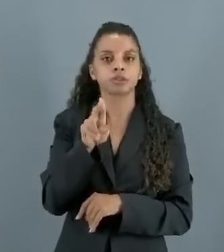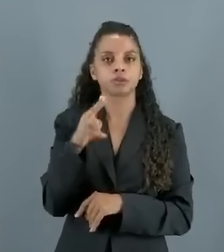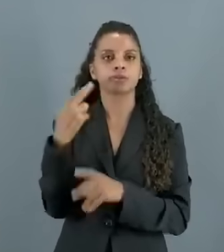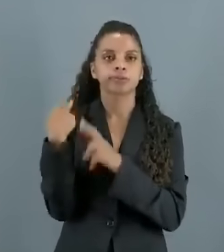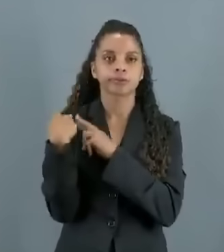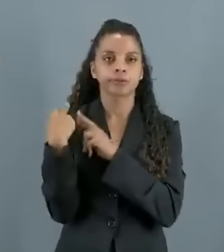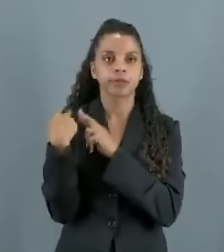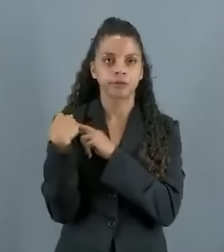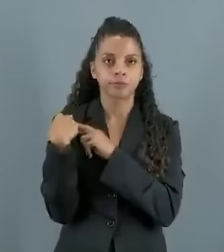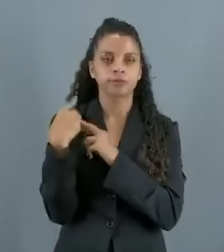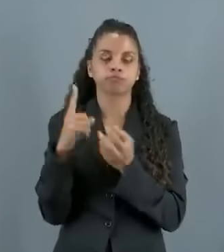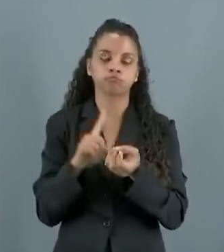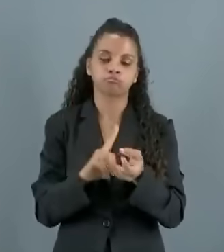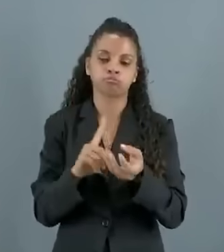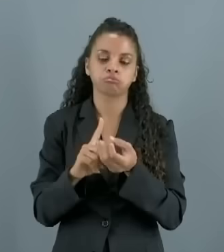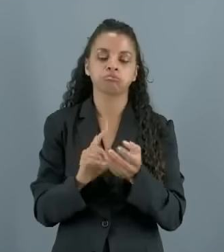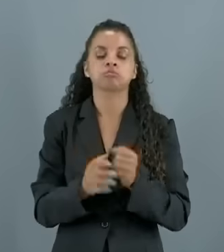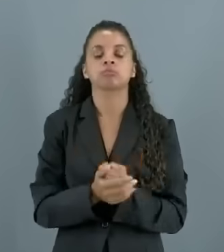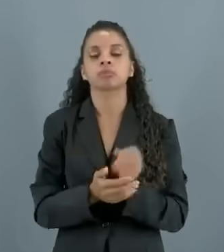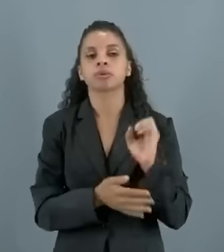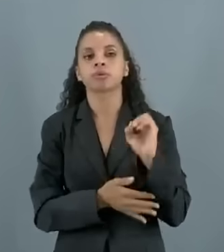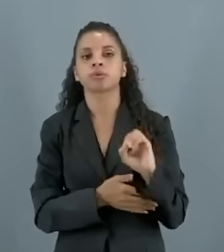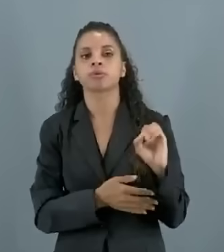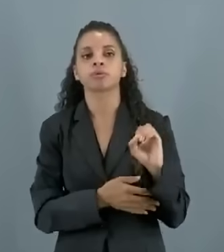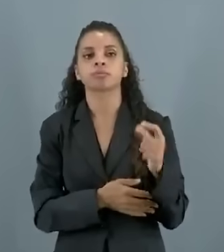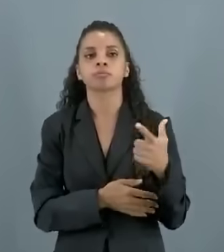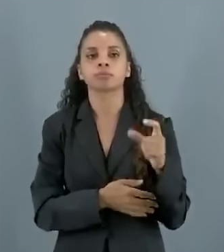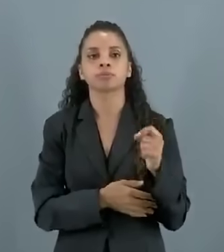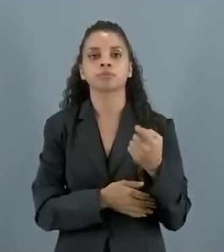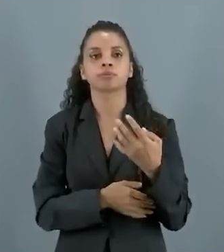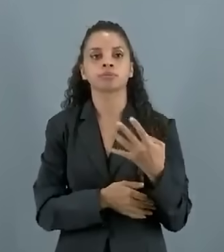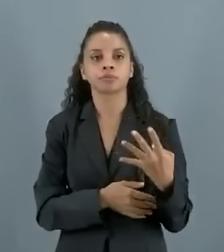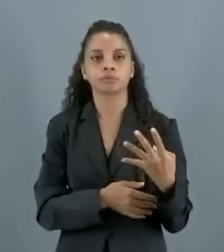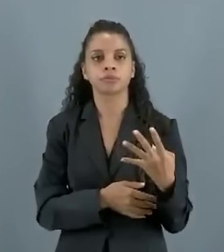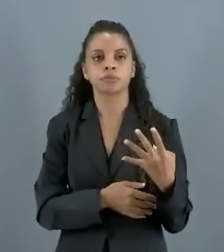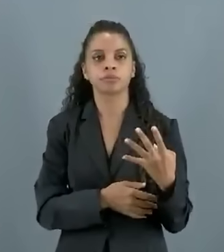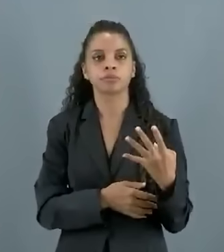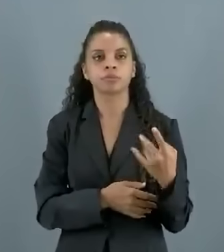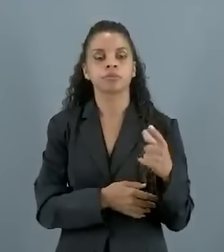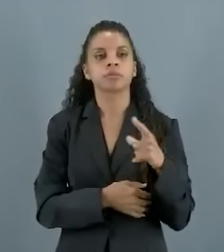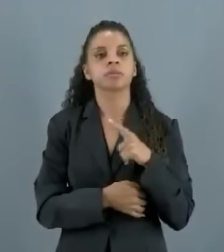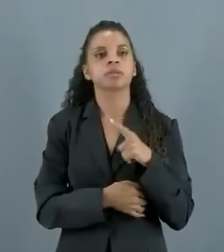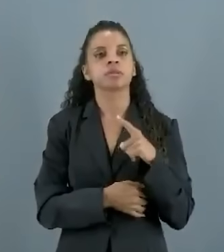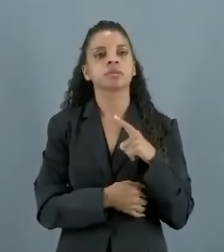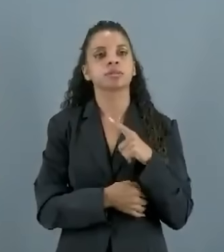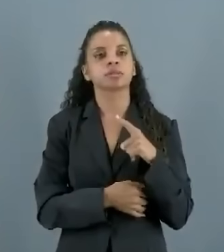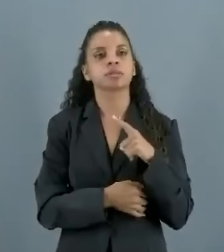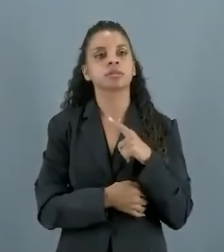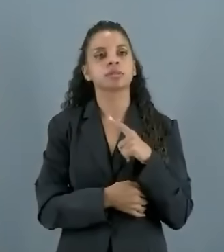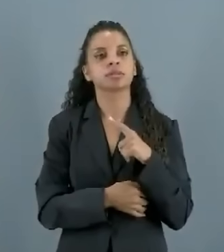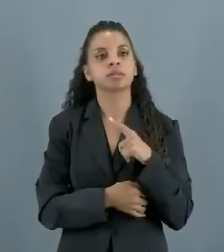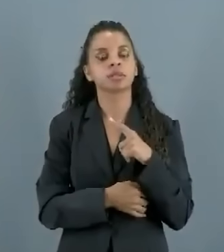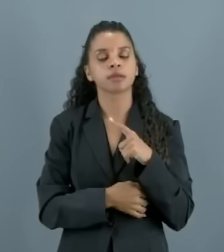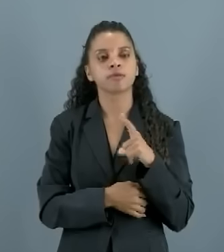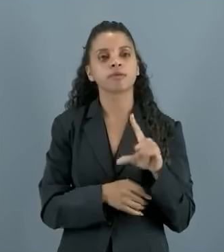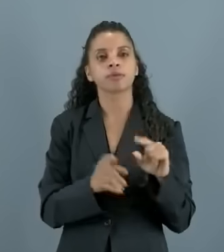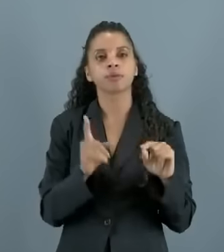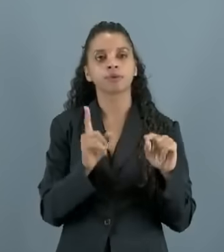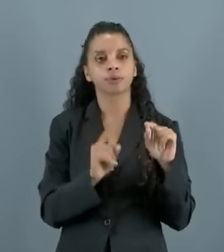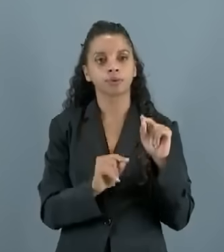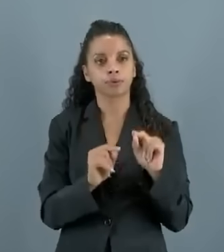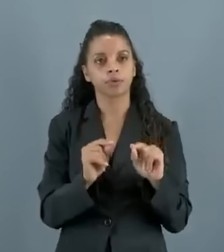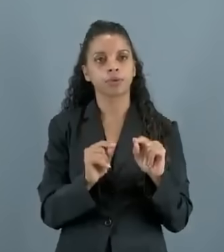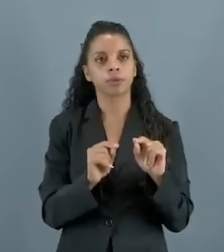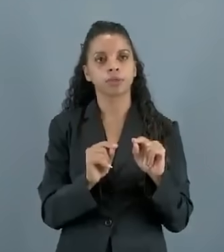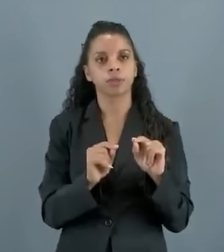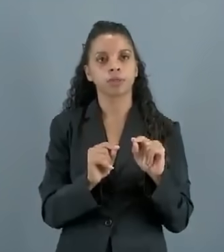Em outubro de 2024, nós tivemos a manifestação do corregedor da Advocacia